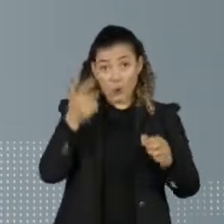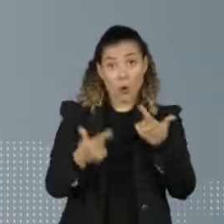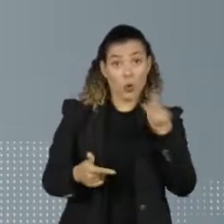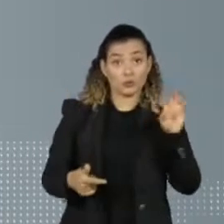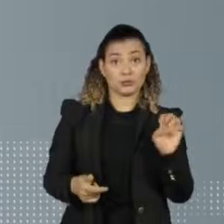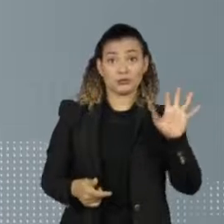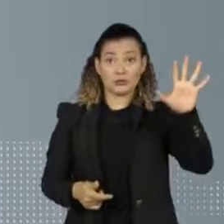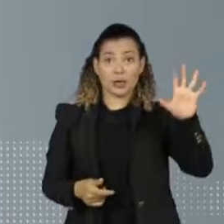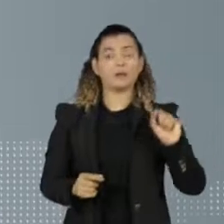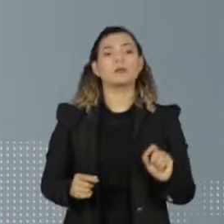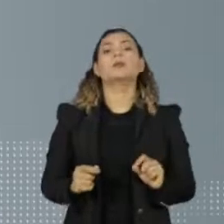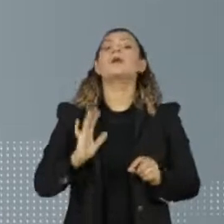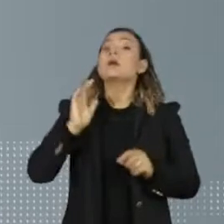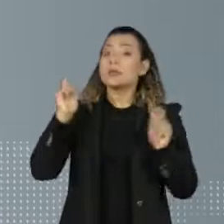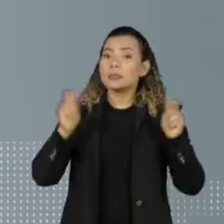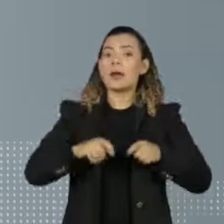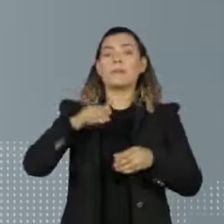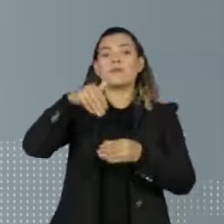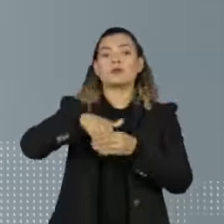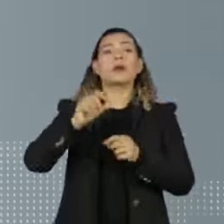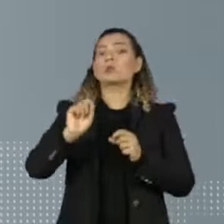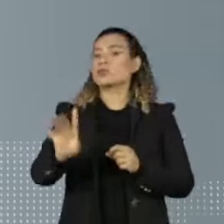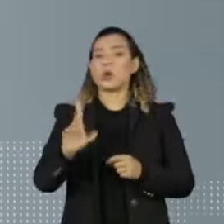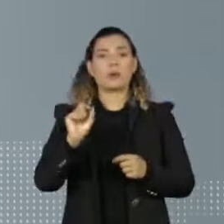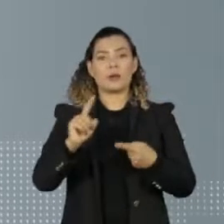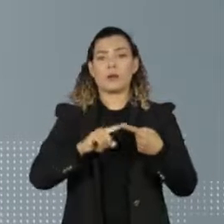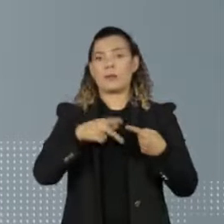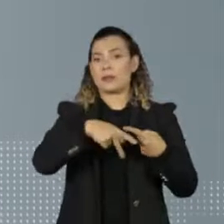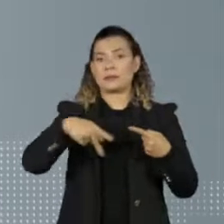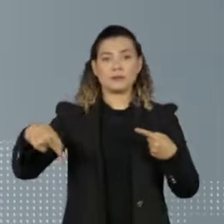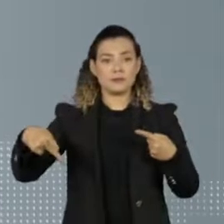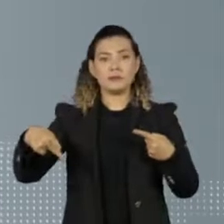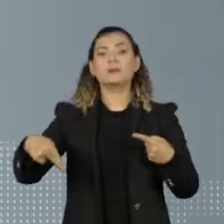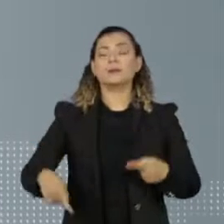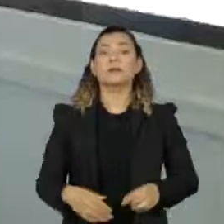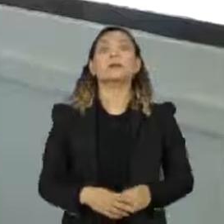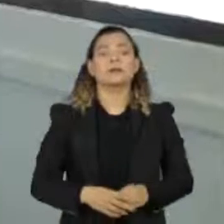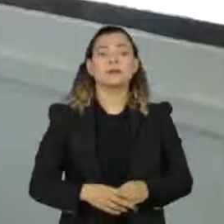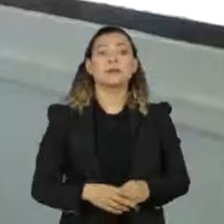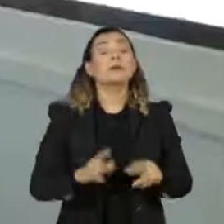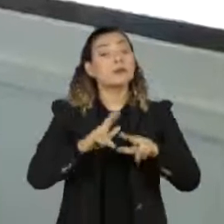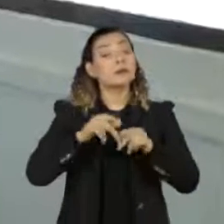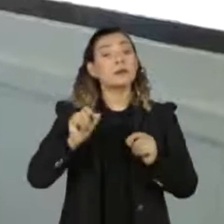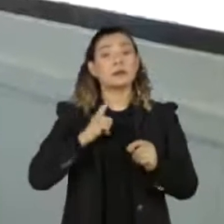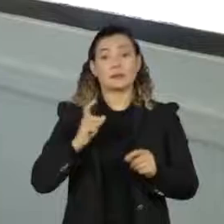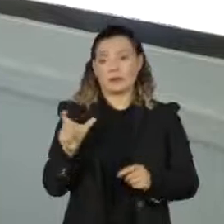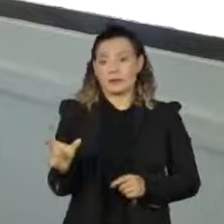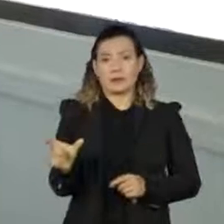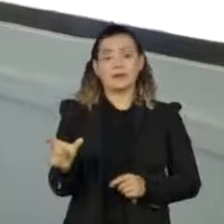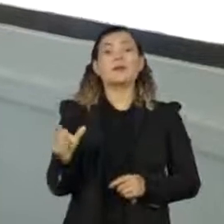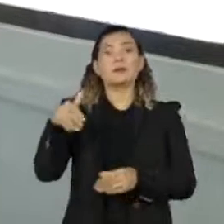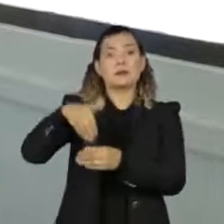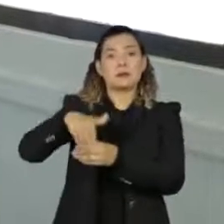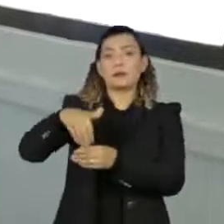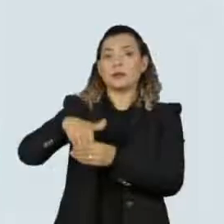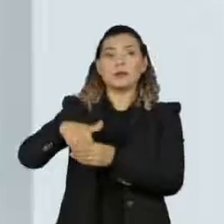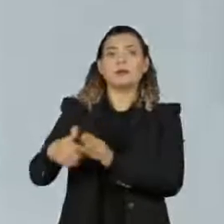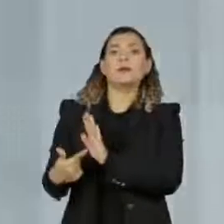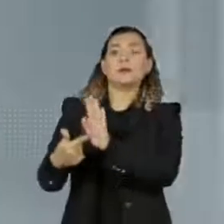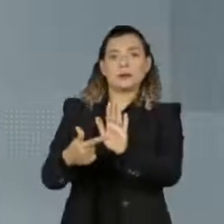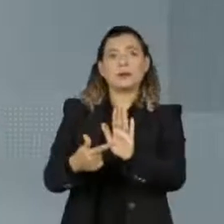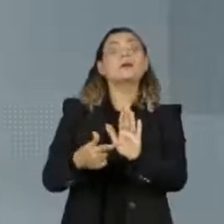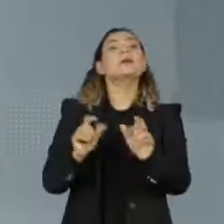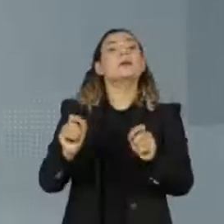em outro estado o eleitor poderá votar apenas para presidente quem tem título cadastrado no exterior e